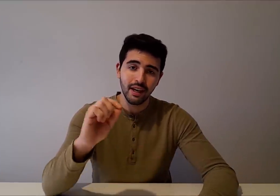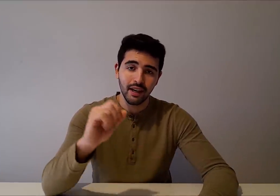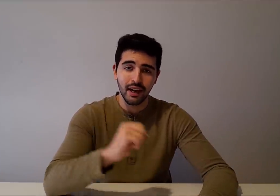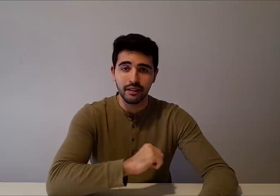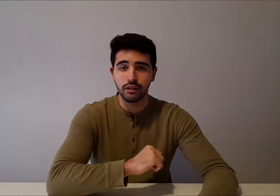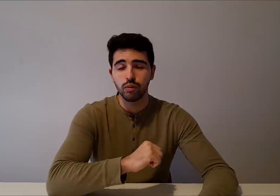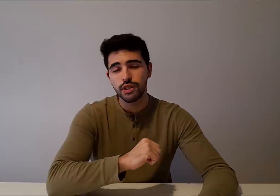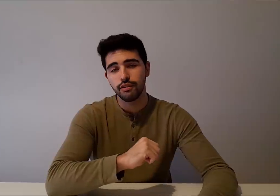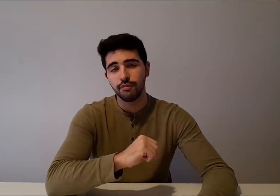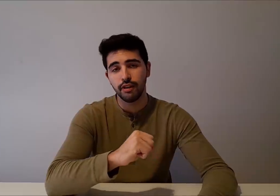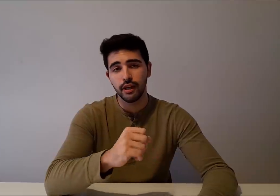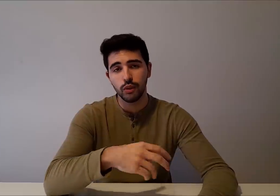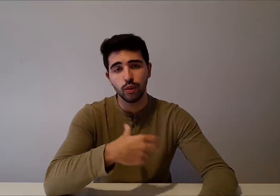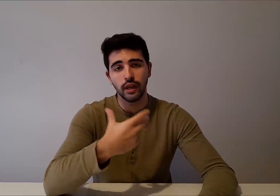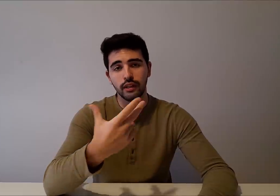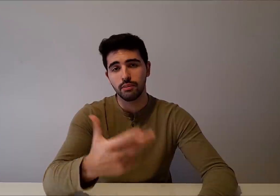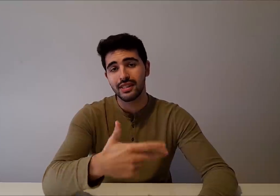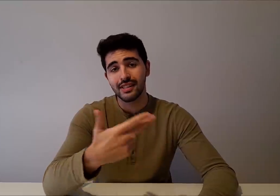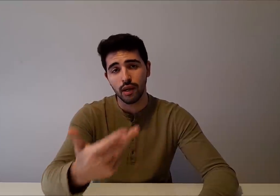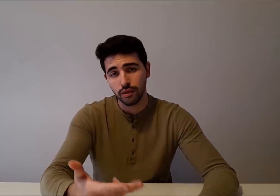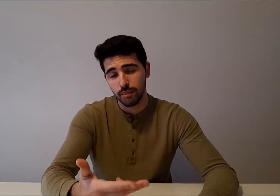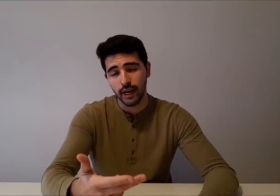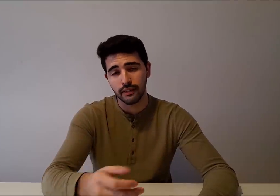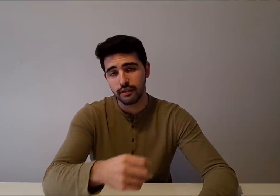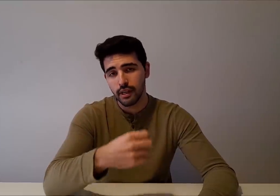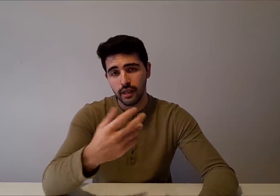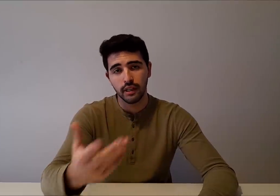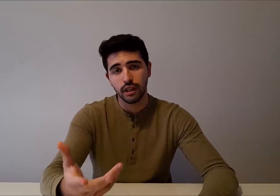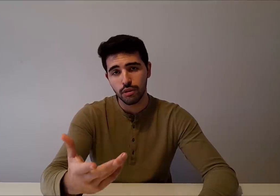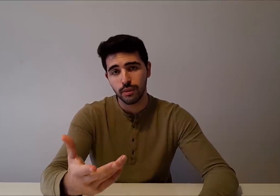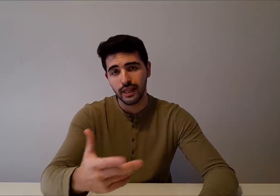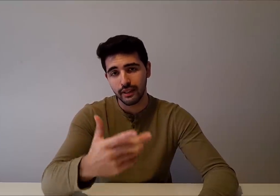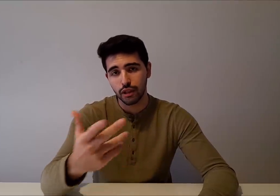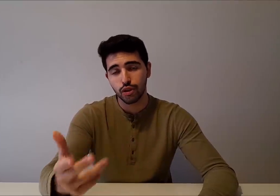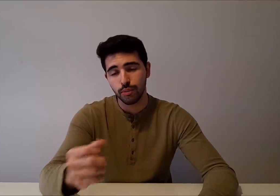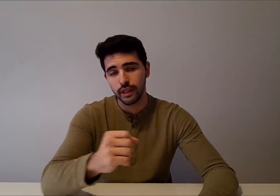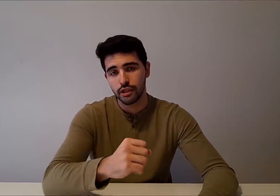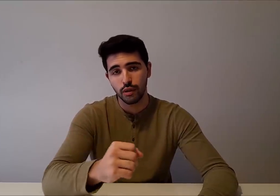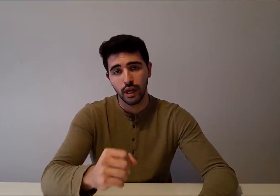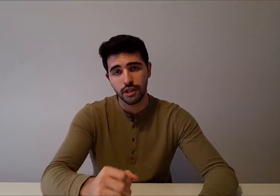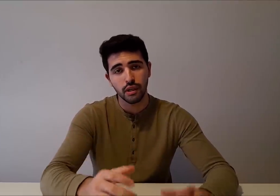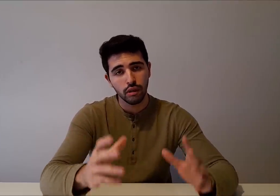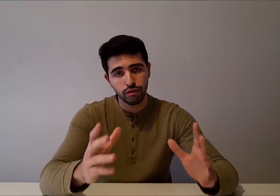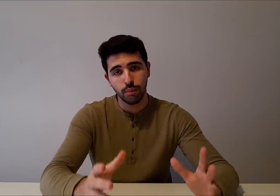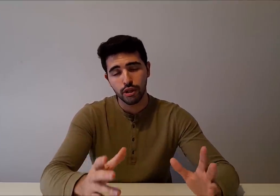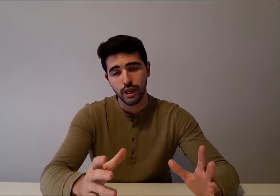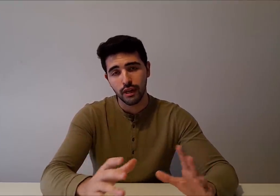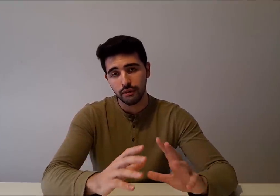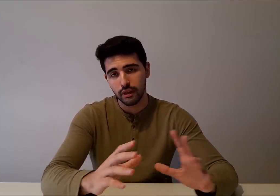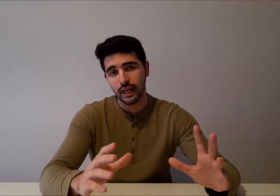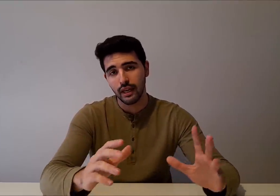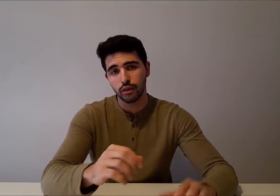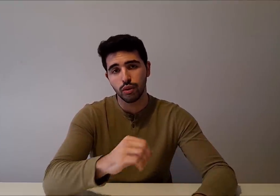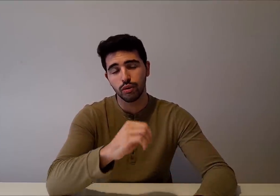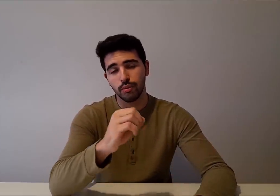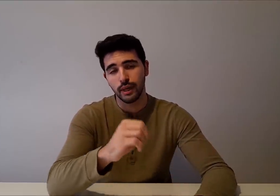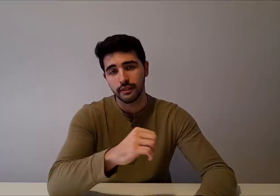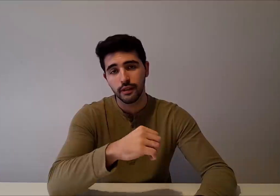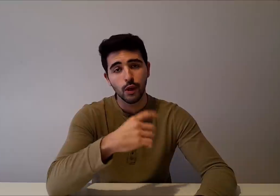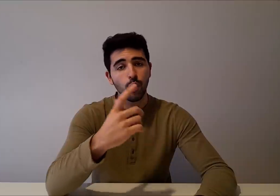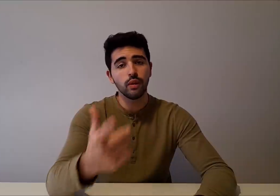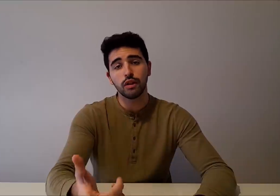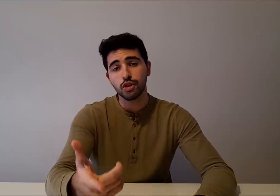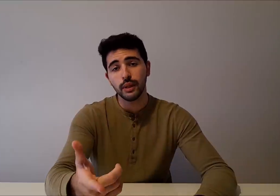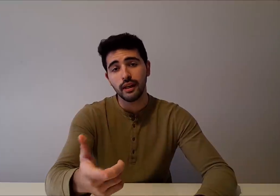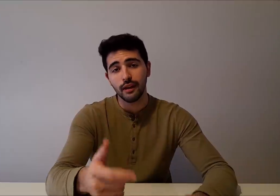lançar a carta do Luiz Felipe Vieira o que em termos de sound byte e em termos midáticos comunicacionais foi bem jogado naquela altura do